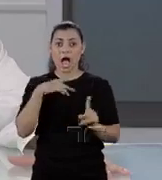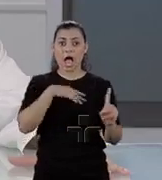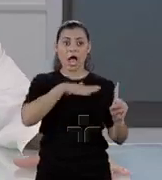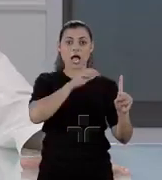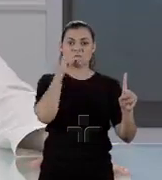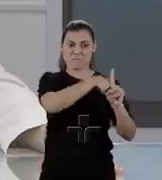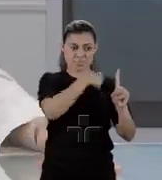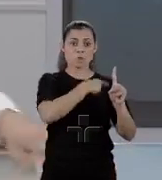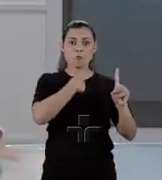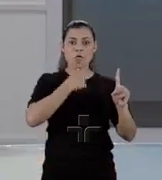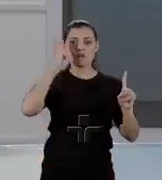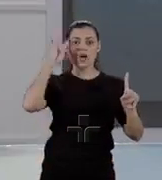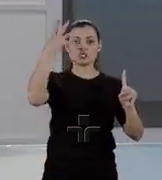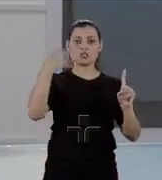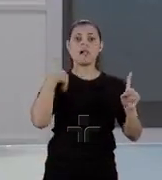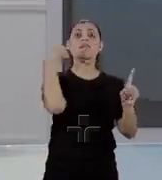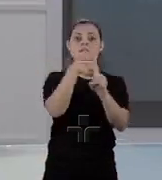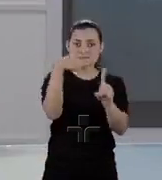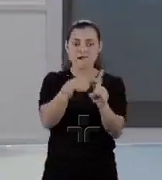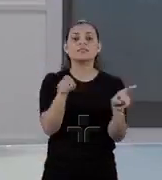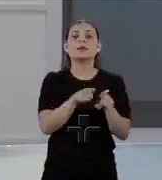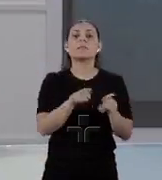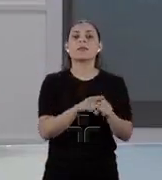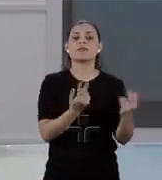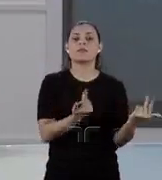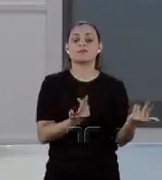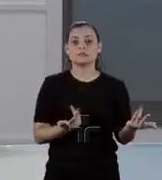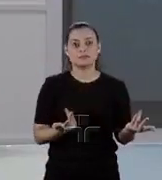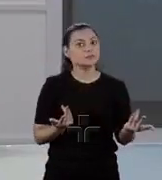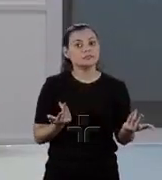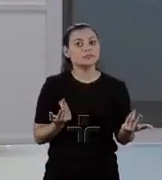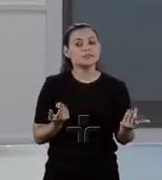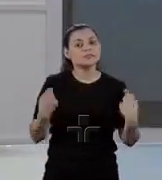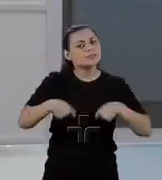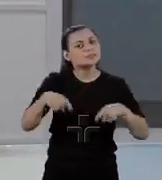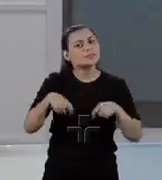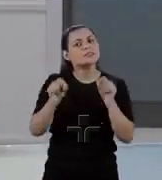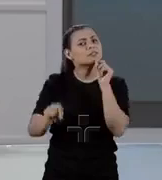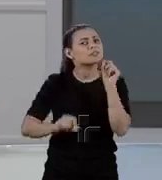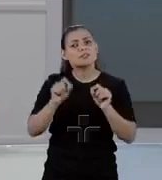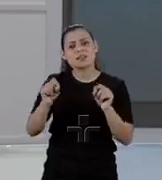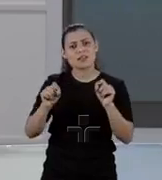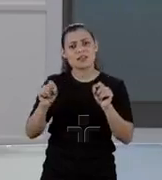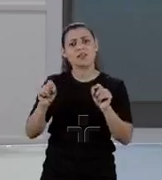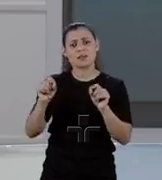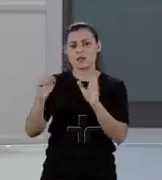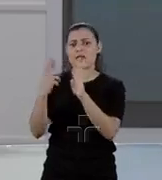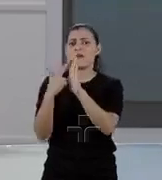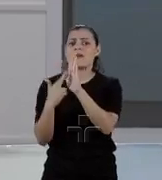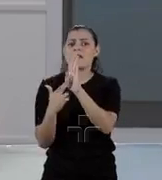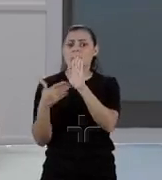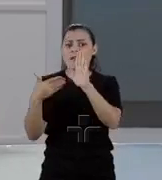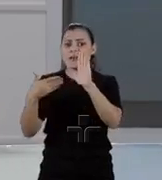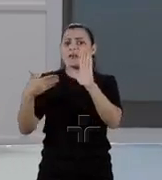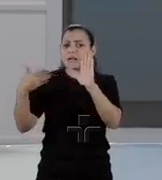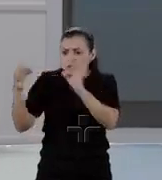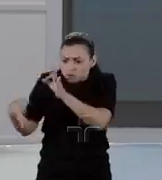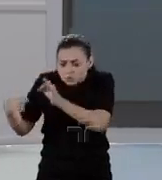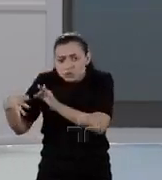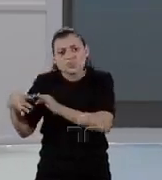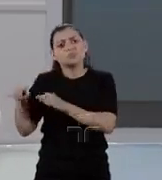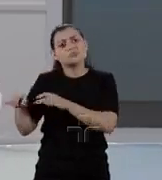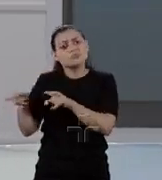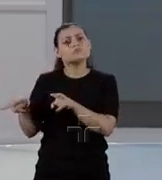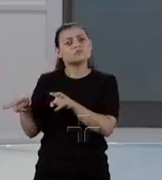realidade. Então, eu acho que tem que haver medidas, sim. Acho que tem que haver medidas do ponto de vista jurídico. É